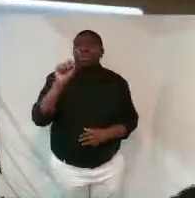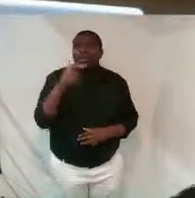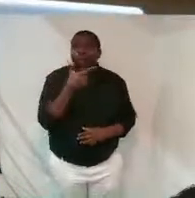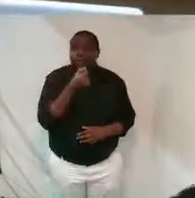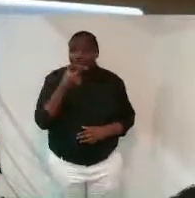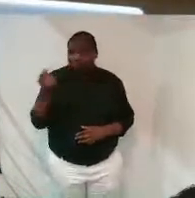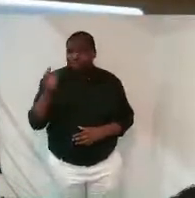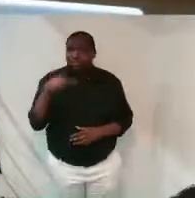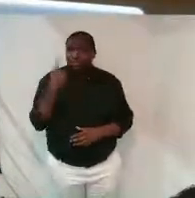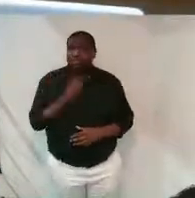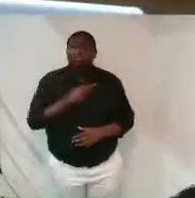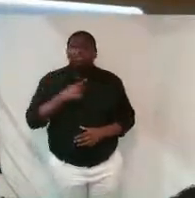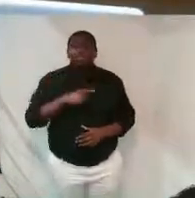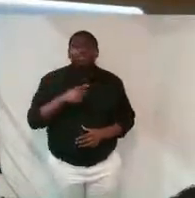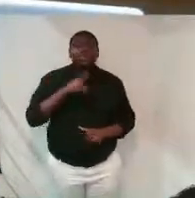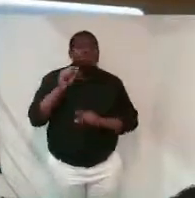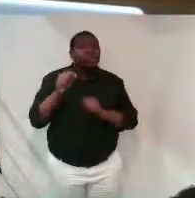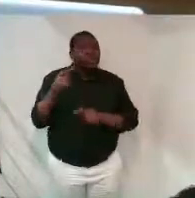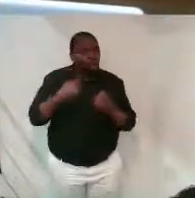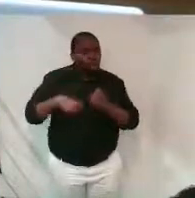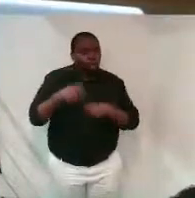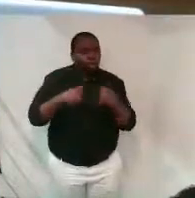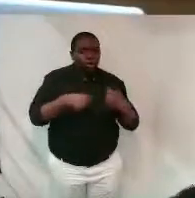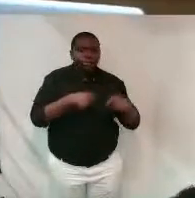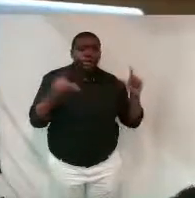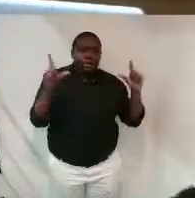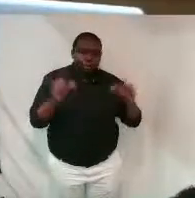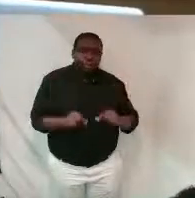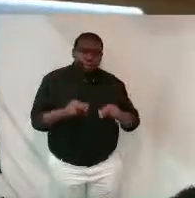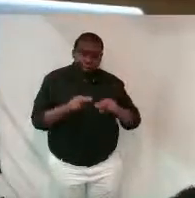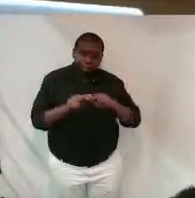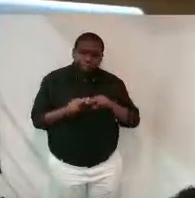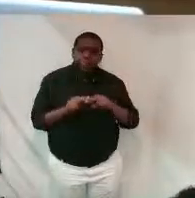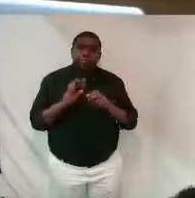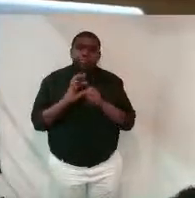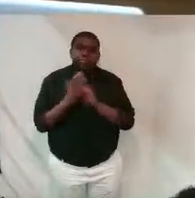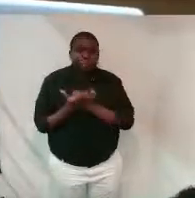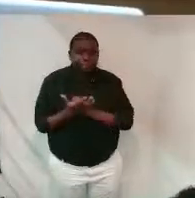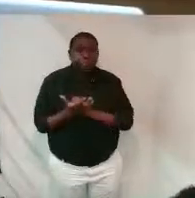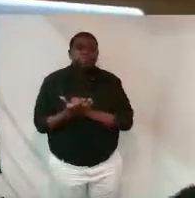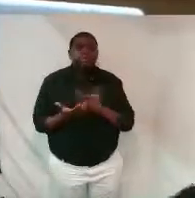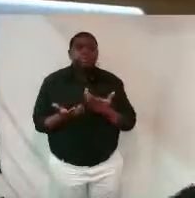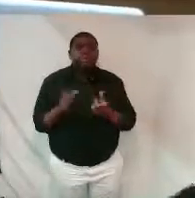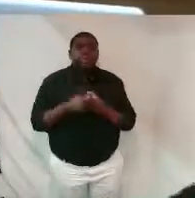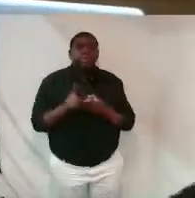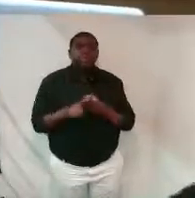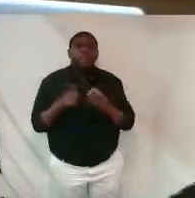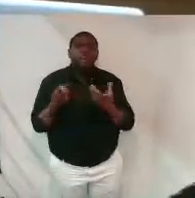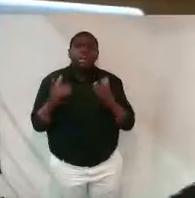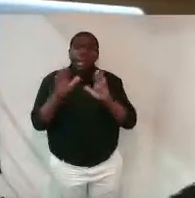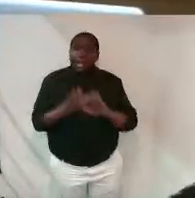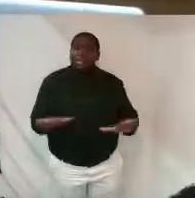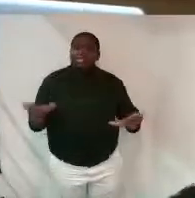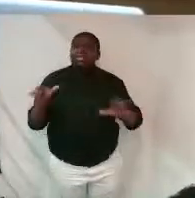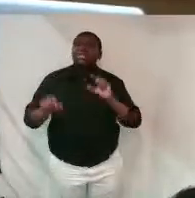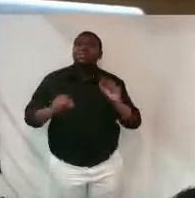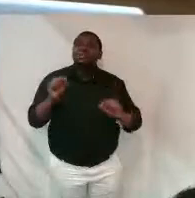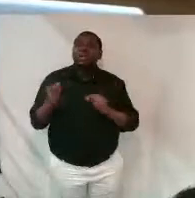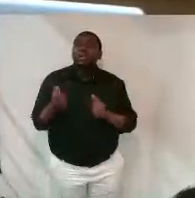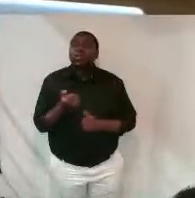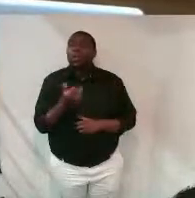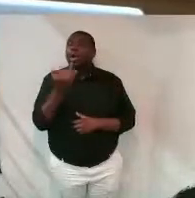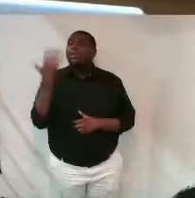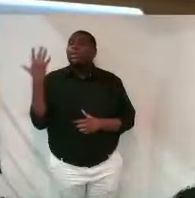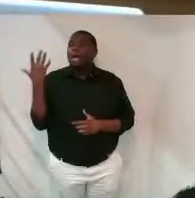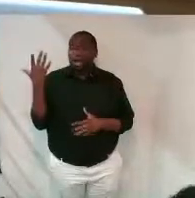uma desaceleração econômica em razão da pandemia e, mesmo assim, a quantidade de resíduos cresceu. Né?